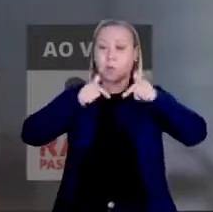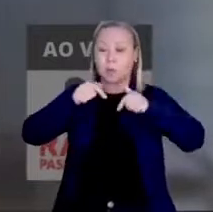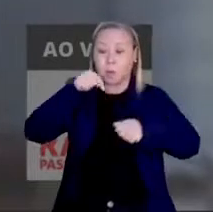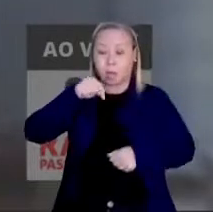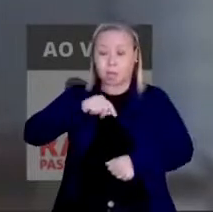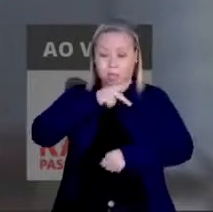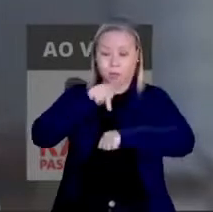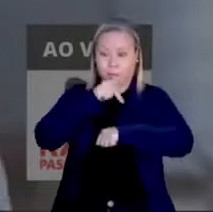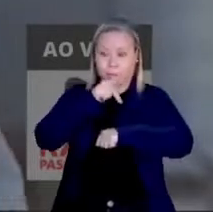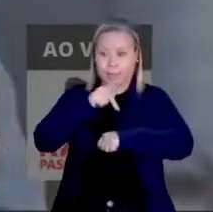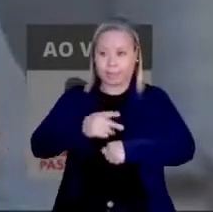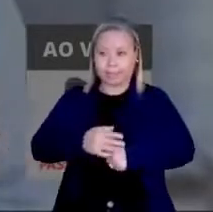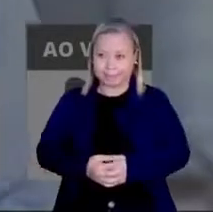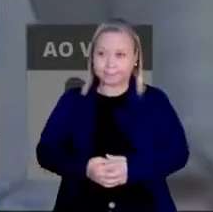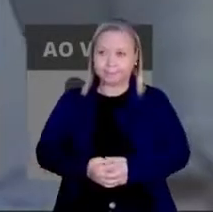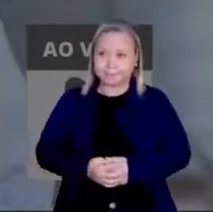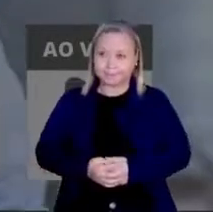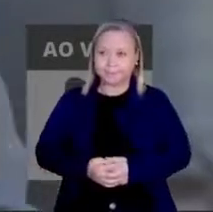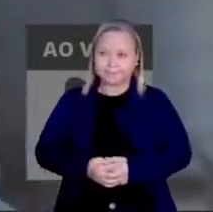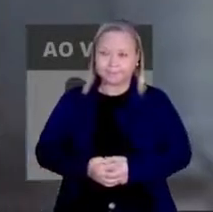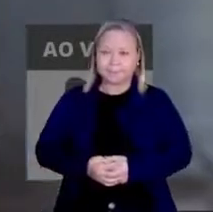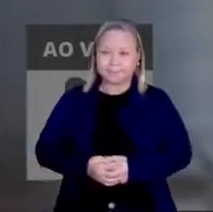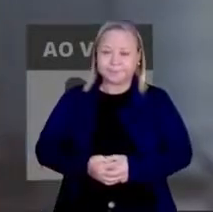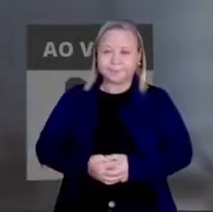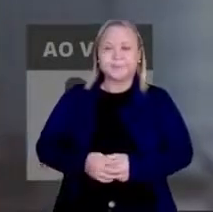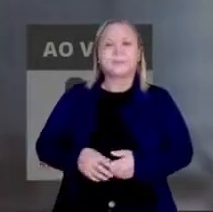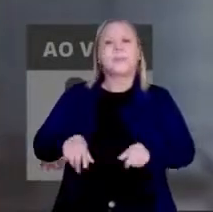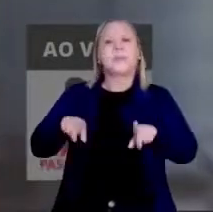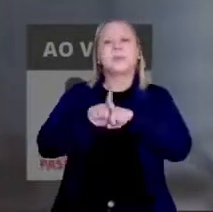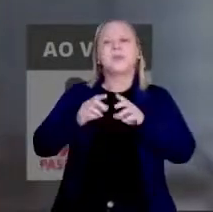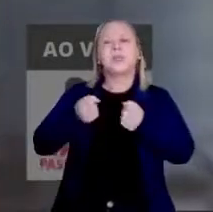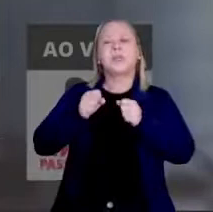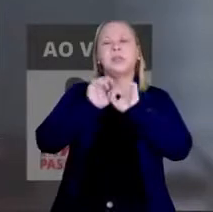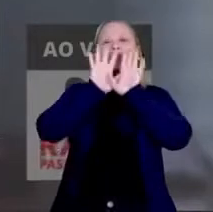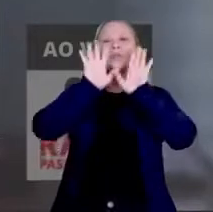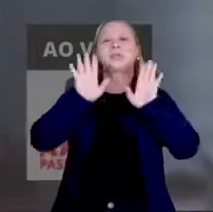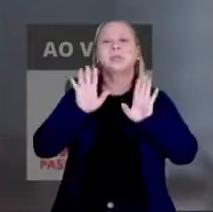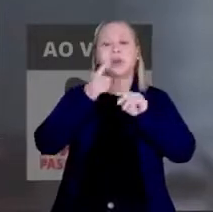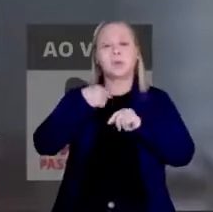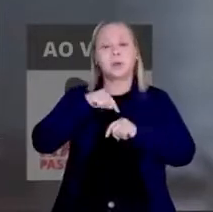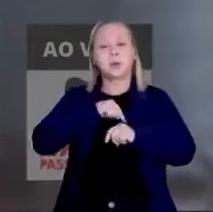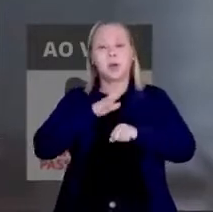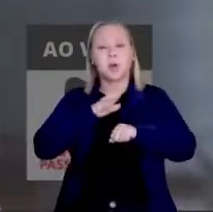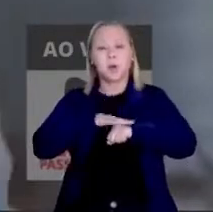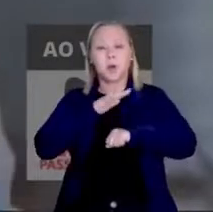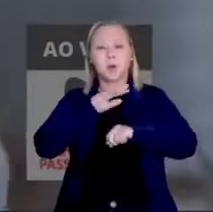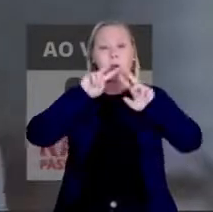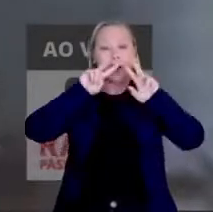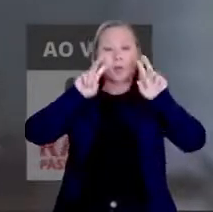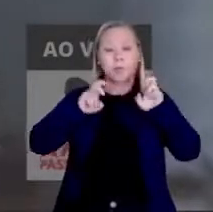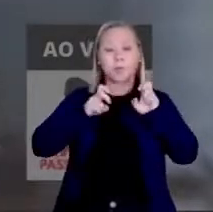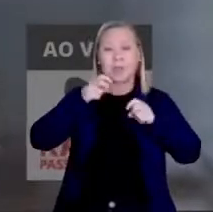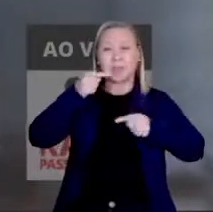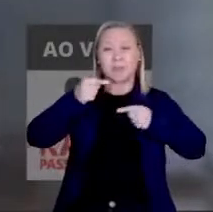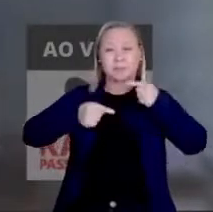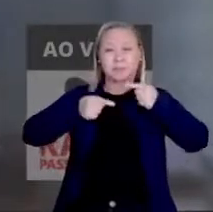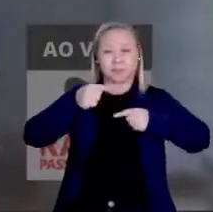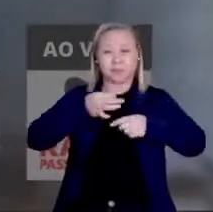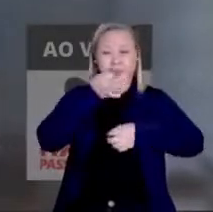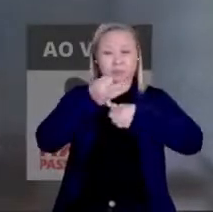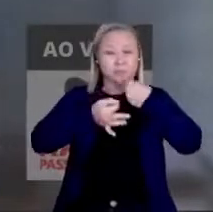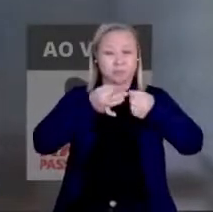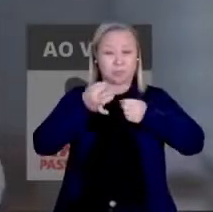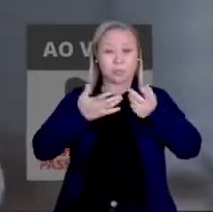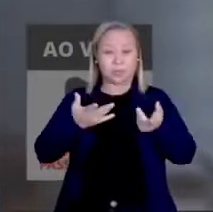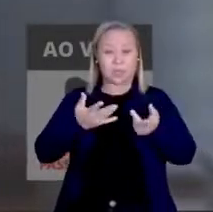eu acho é que nós temos que fazer um debate na sociedade brasileira para a gente saber se está correto ou não. A internet, que